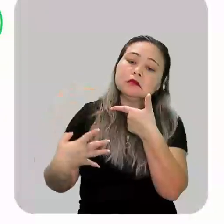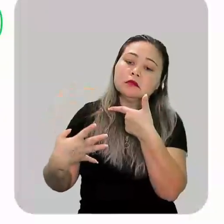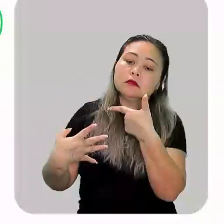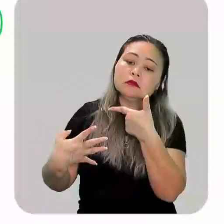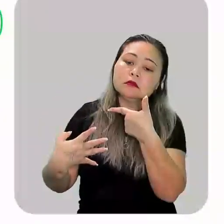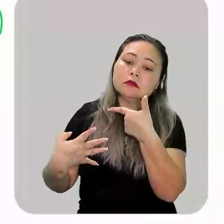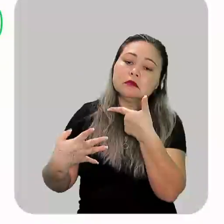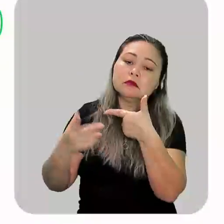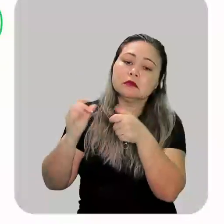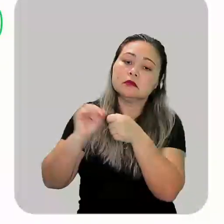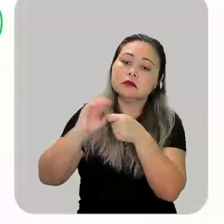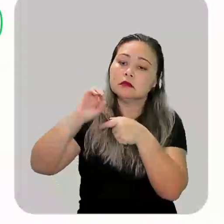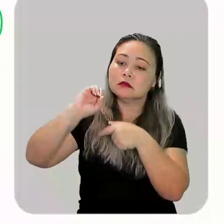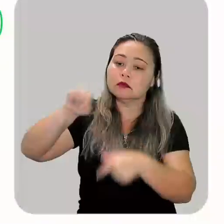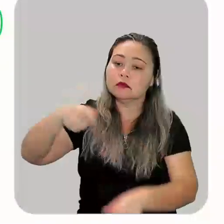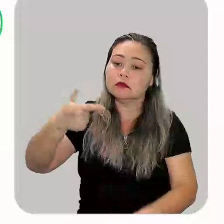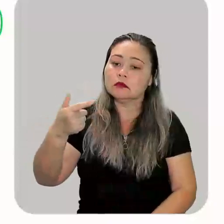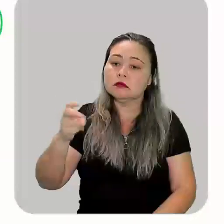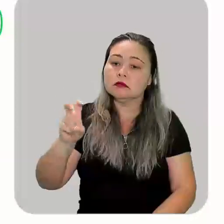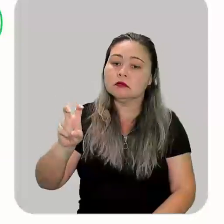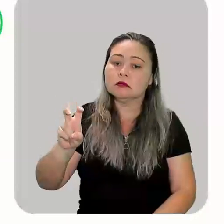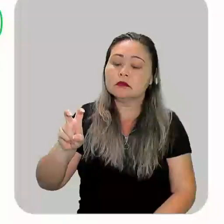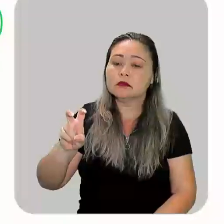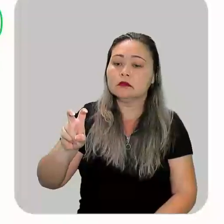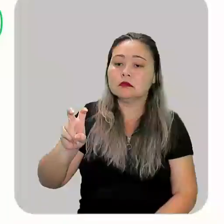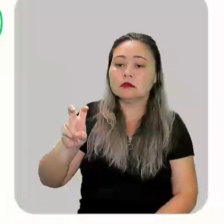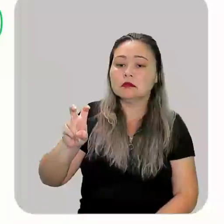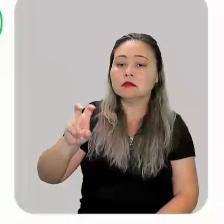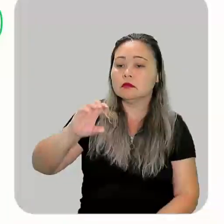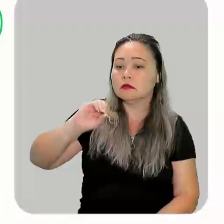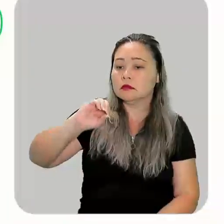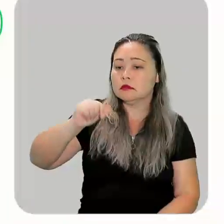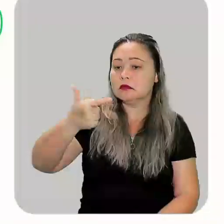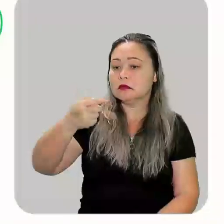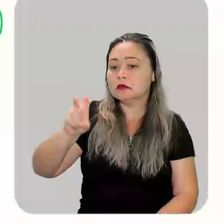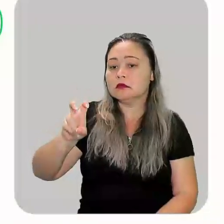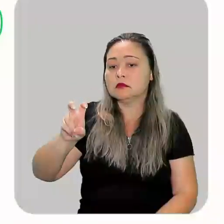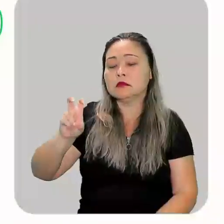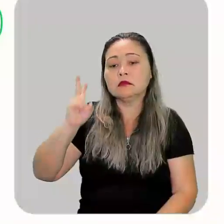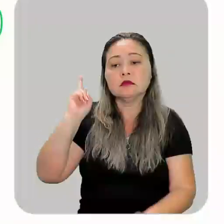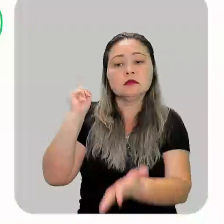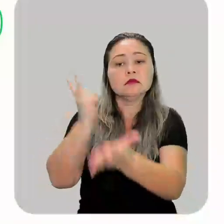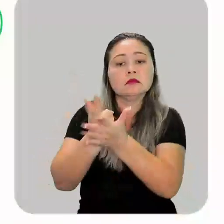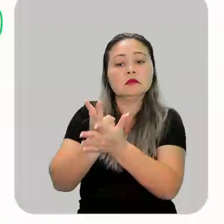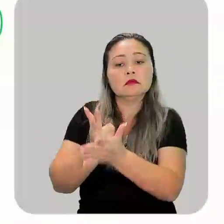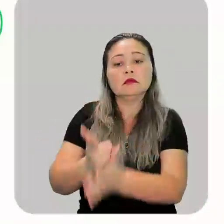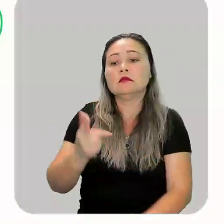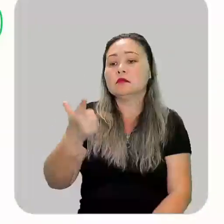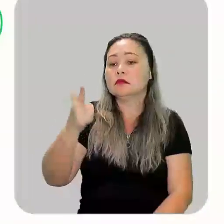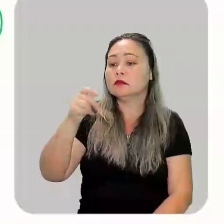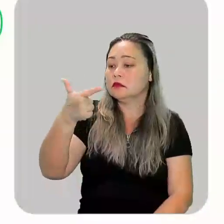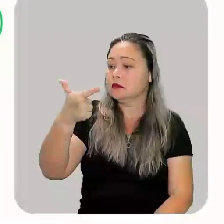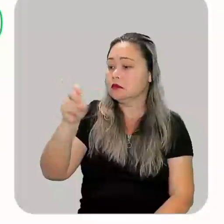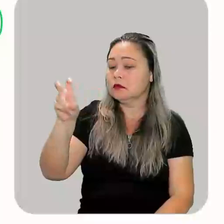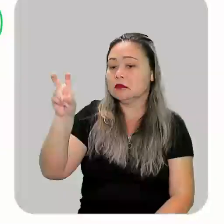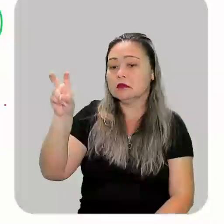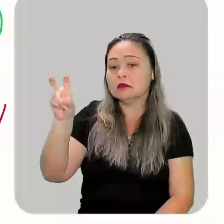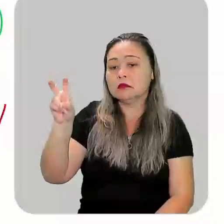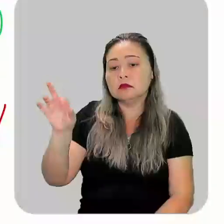minha gente? 0,25 ou 25 centésimos. 0,25 é o mesmo que?